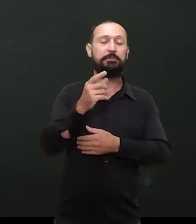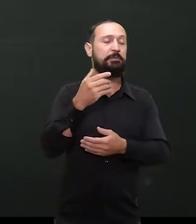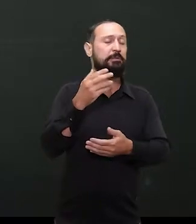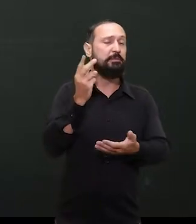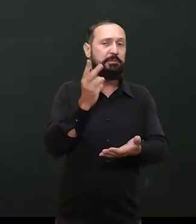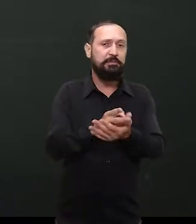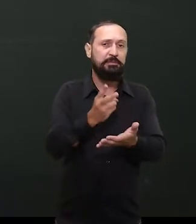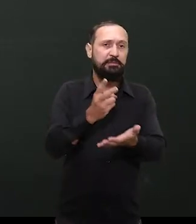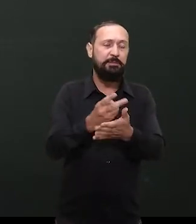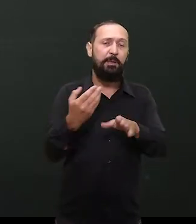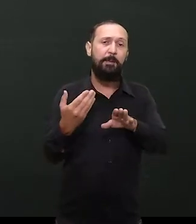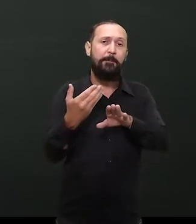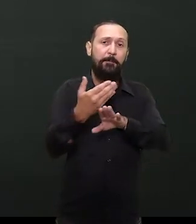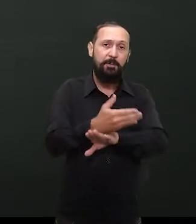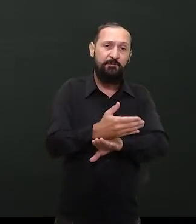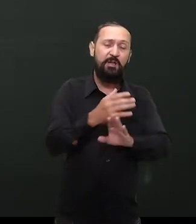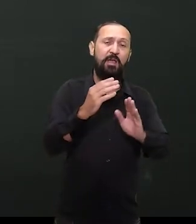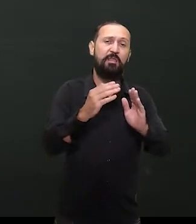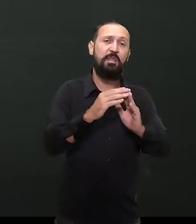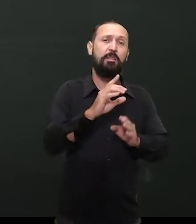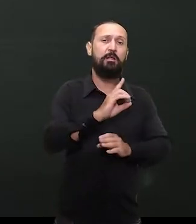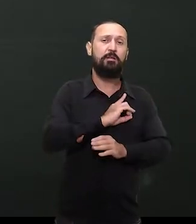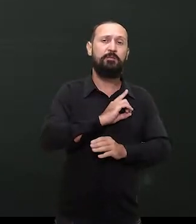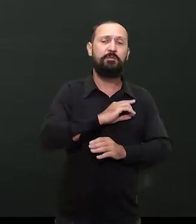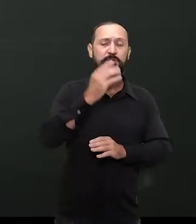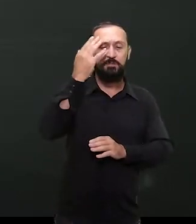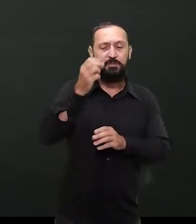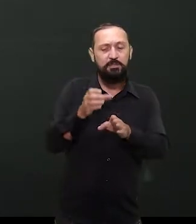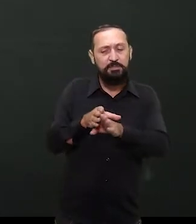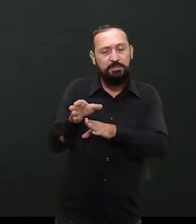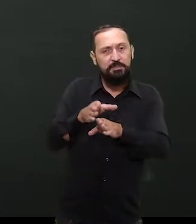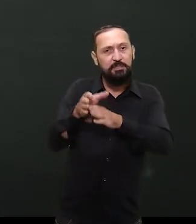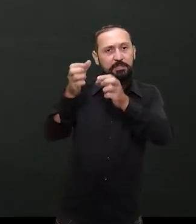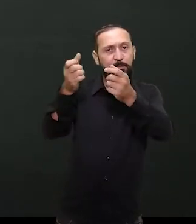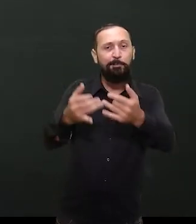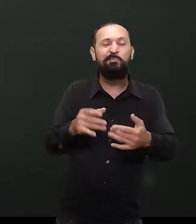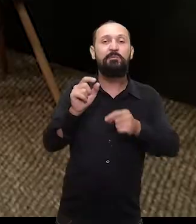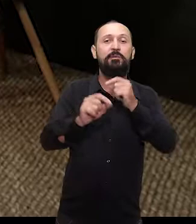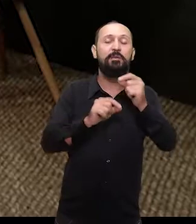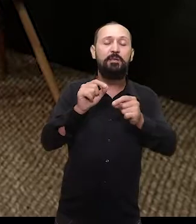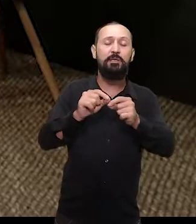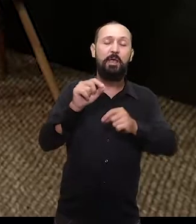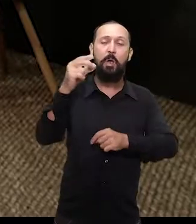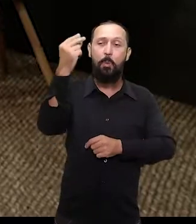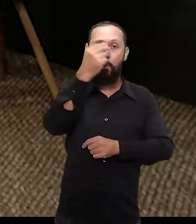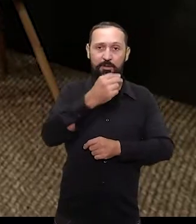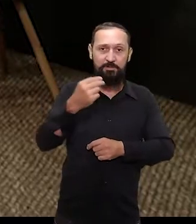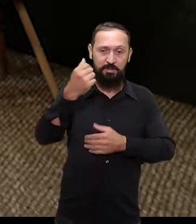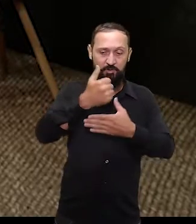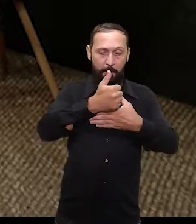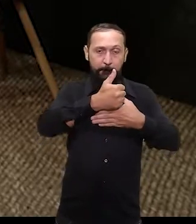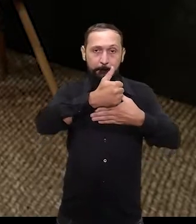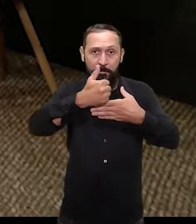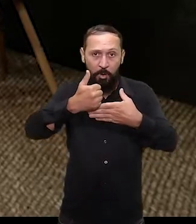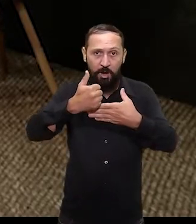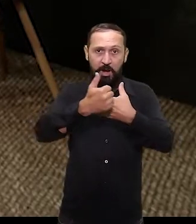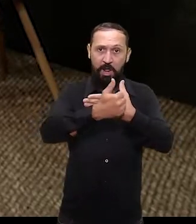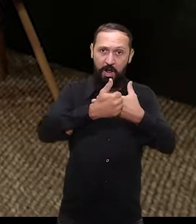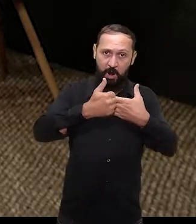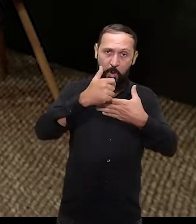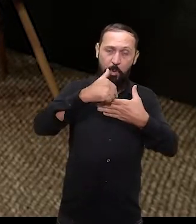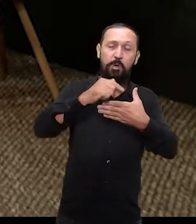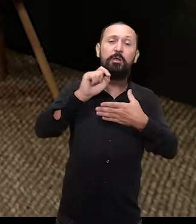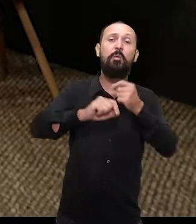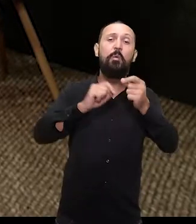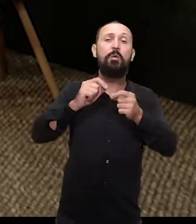toda a situação que 90 a delegacia discernir para vítima o que seria o assédio moral eo assédio